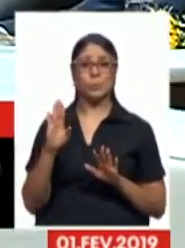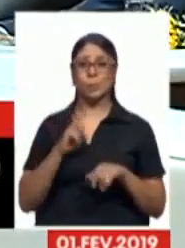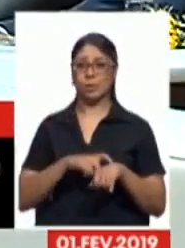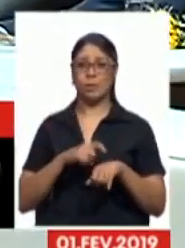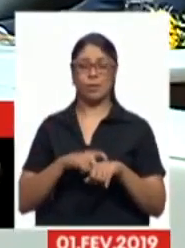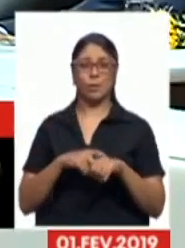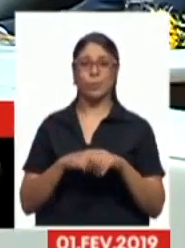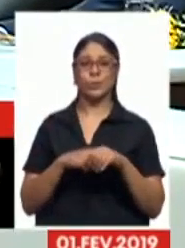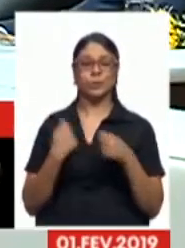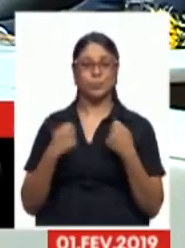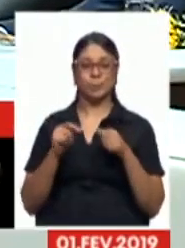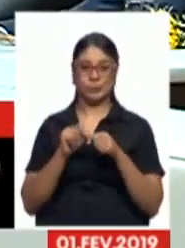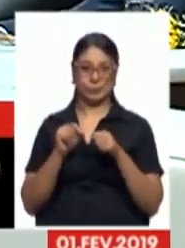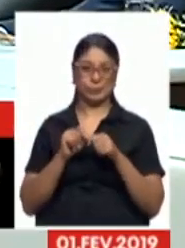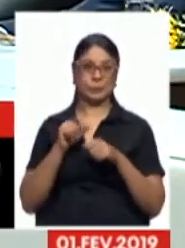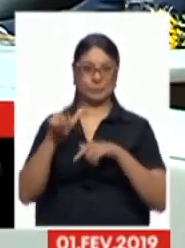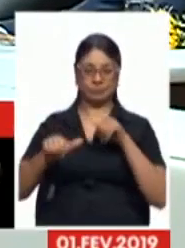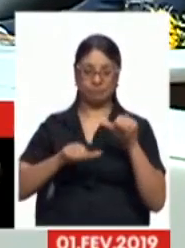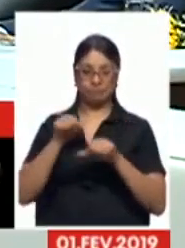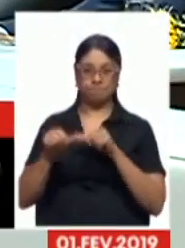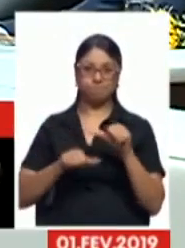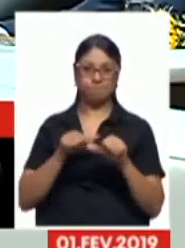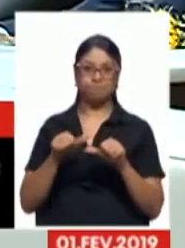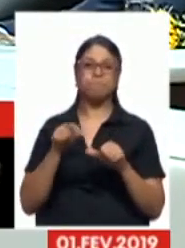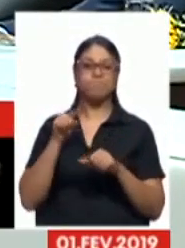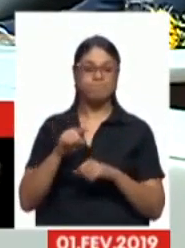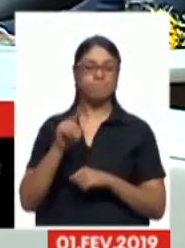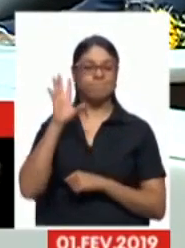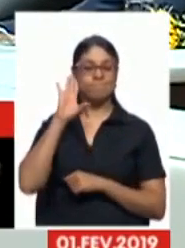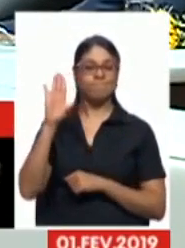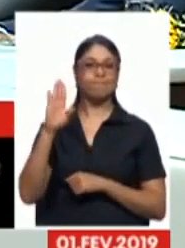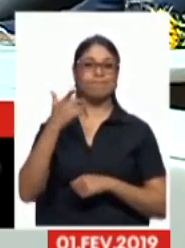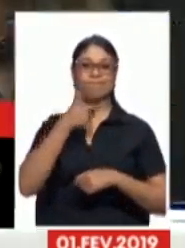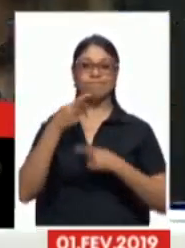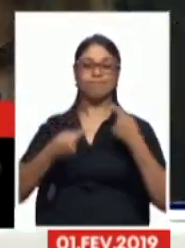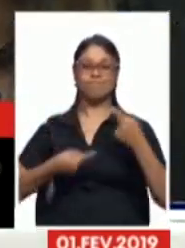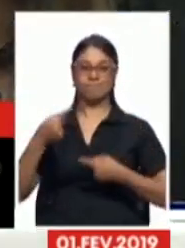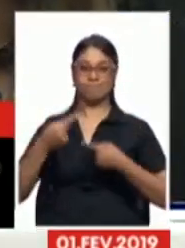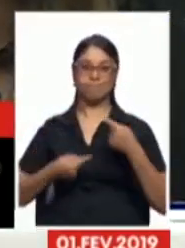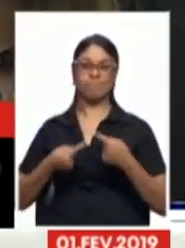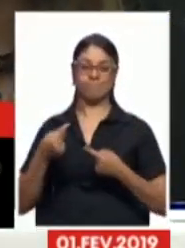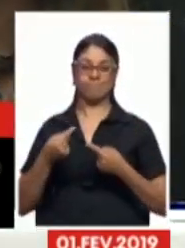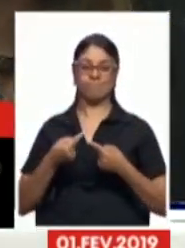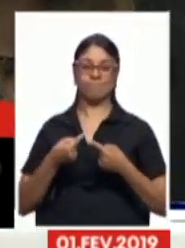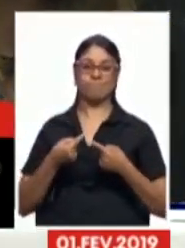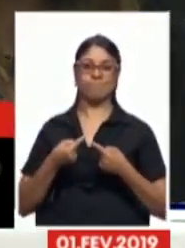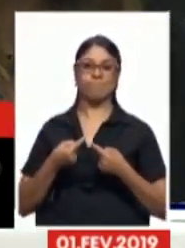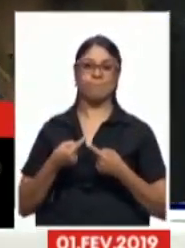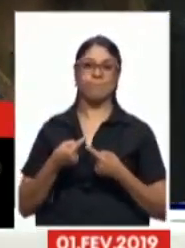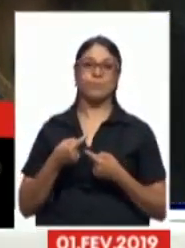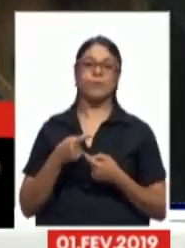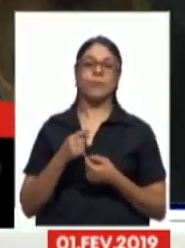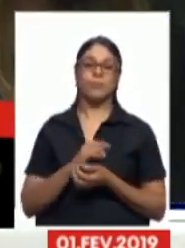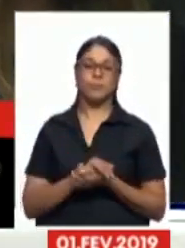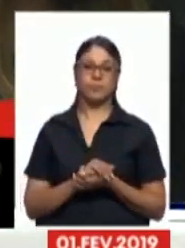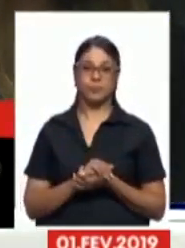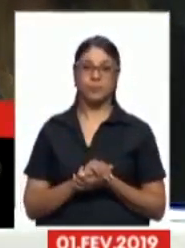que oxigenam o debate e qualificam a agenda legislativa com demandas